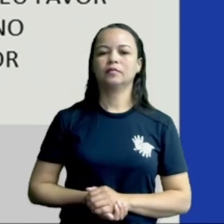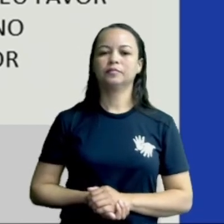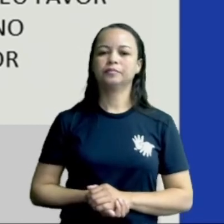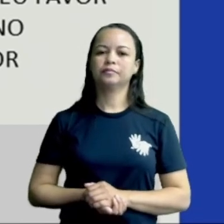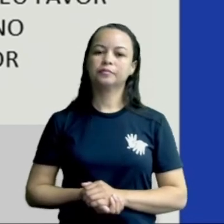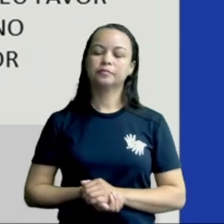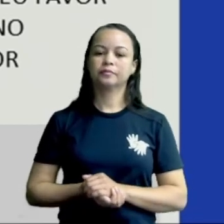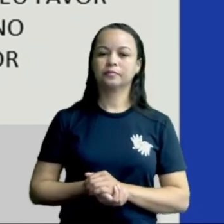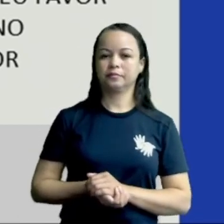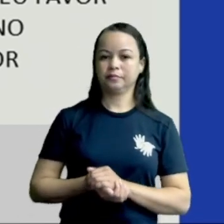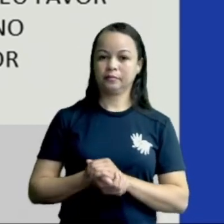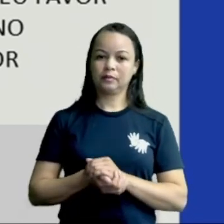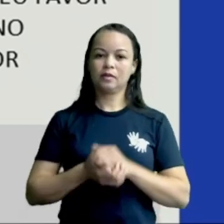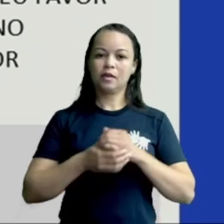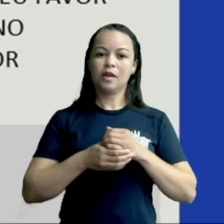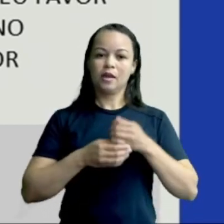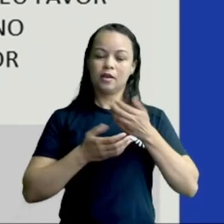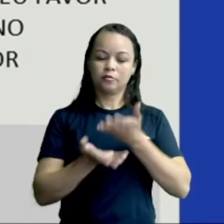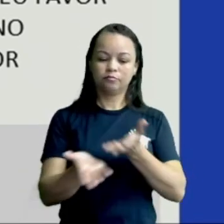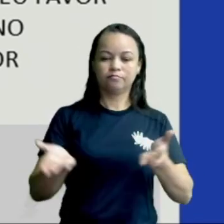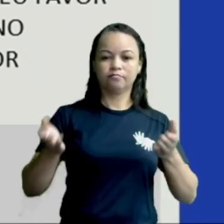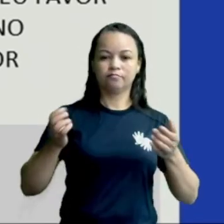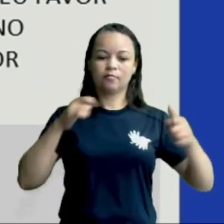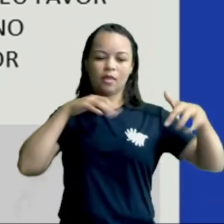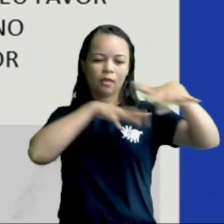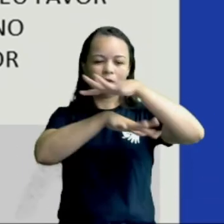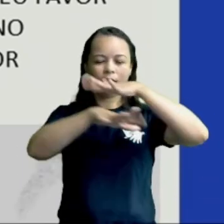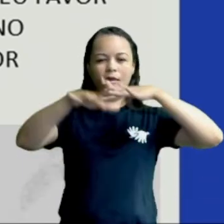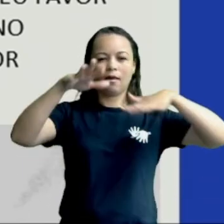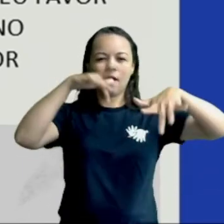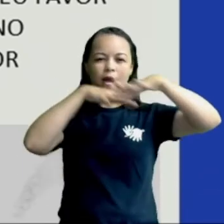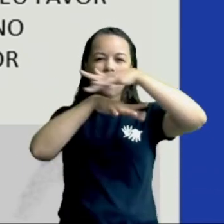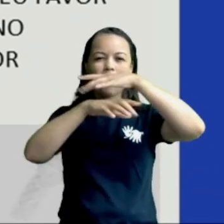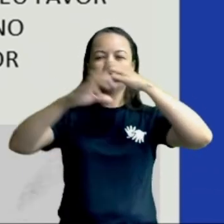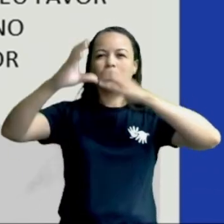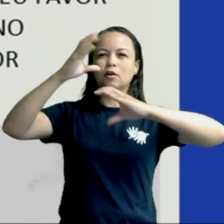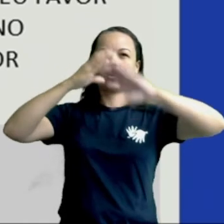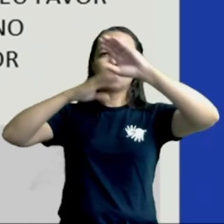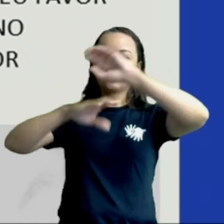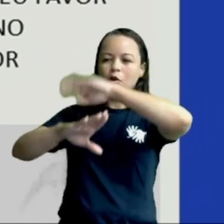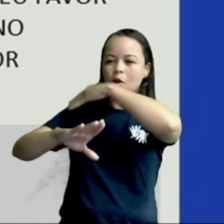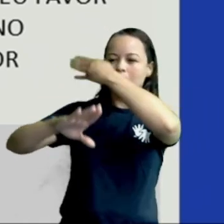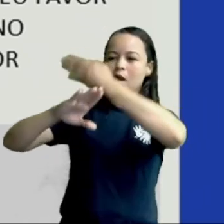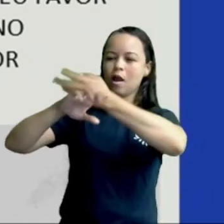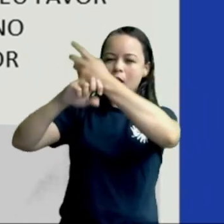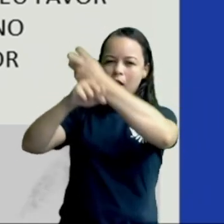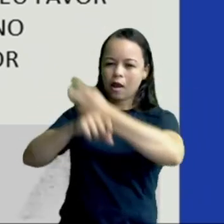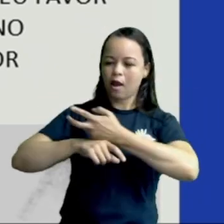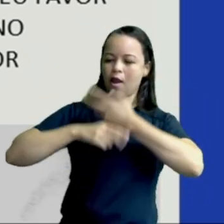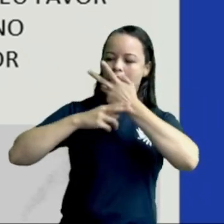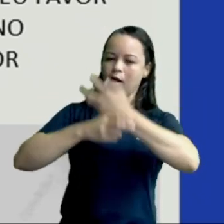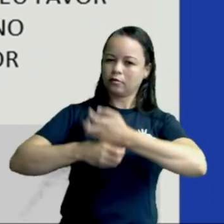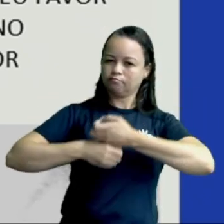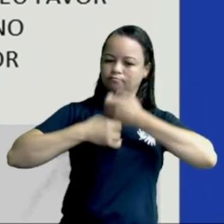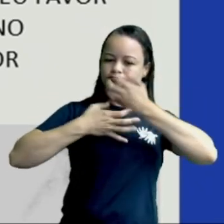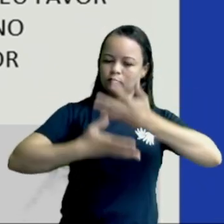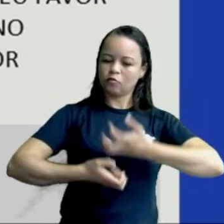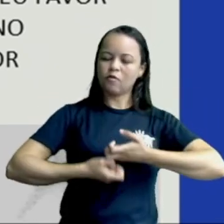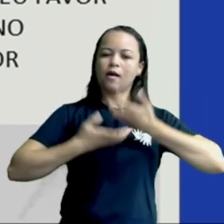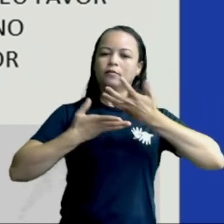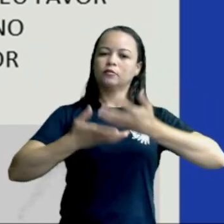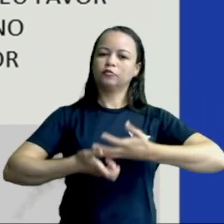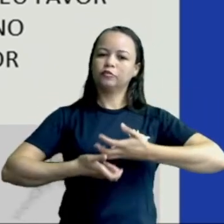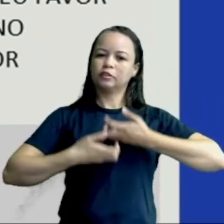E os filhos teus cantando noite e dia, bem como outrora os marcos do tambor,